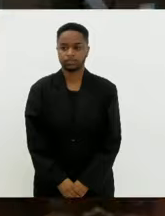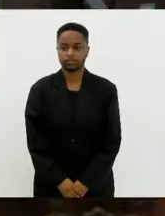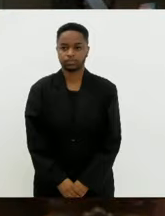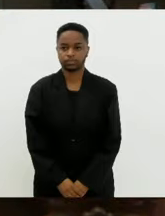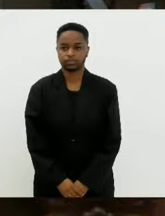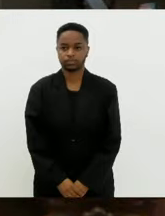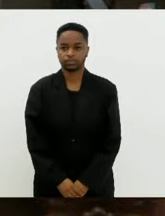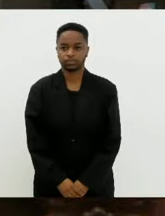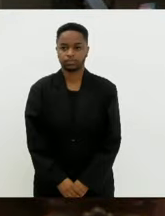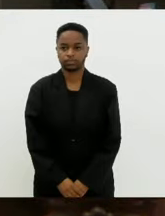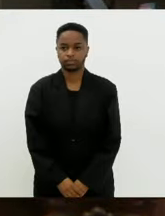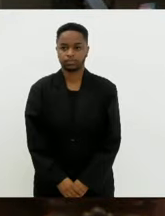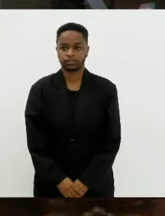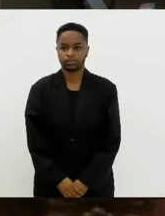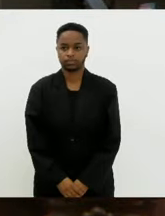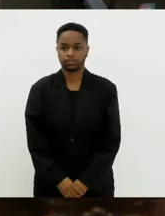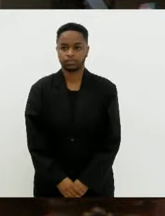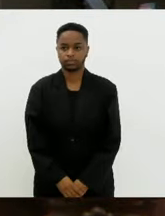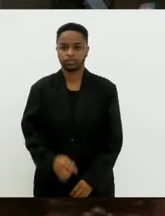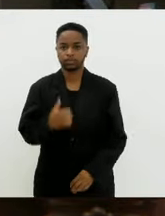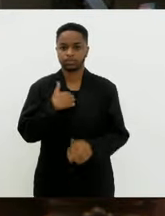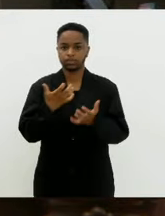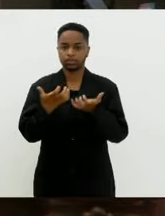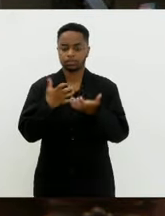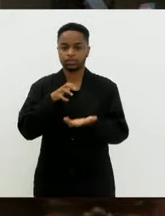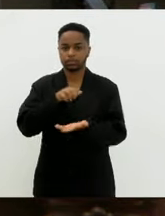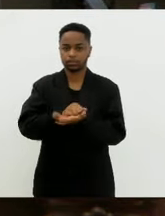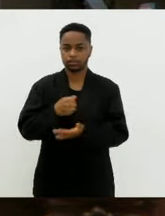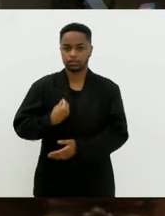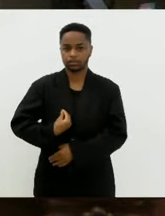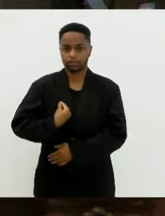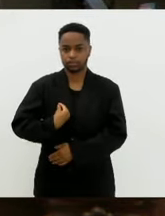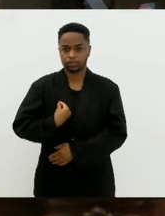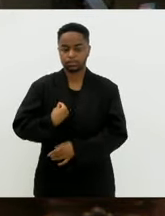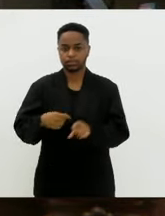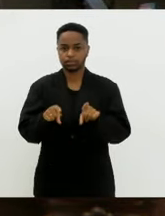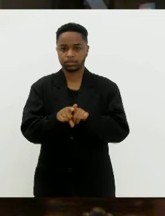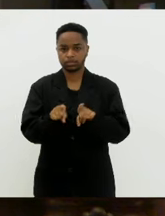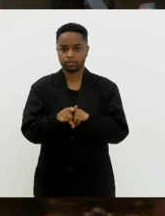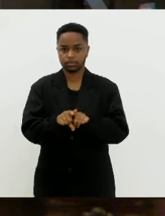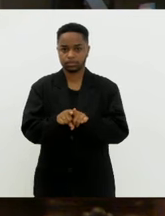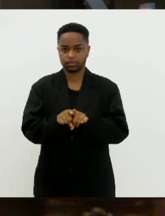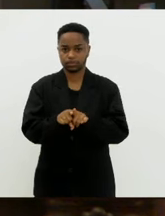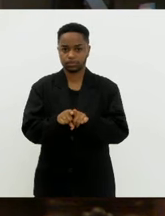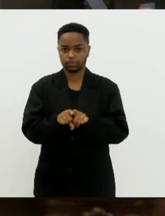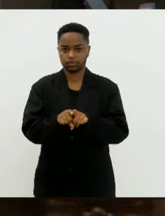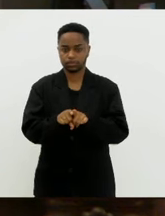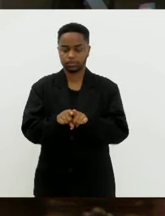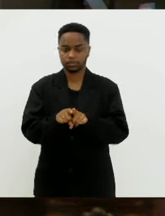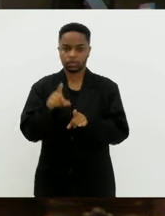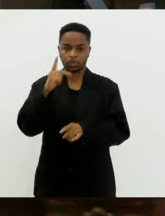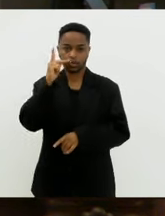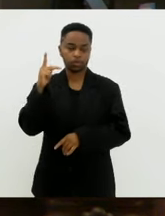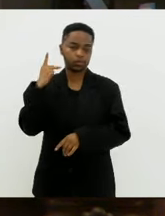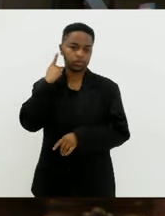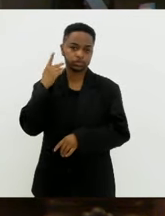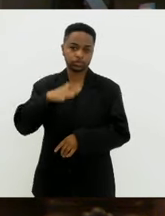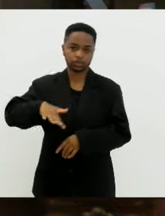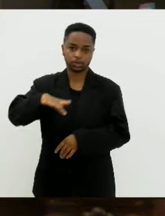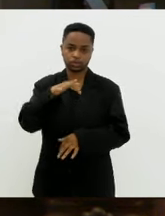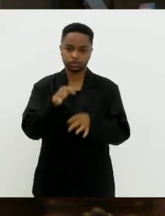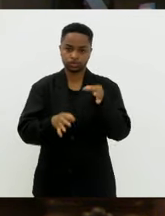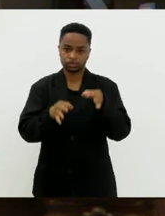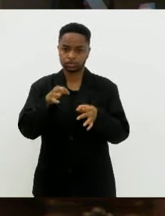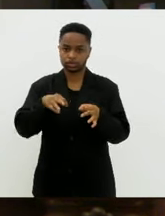Gostaria também de registrar a presença do nosso subprocurador-geral de Justiça, doutor